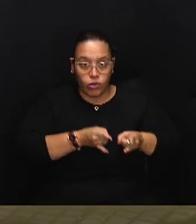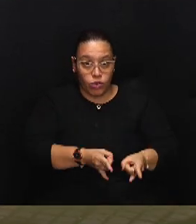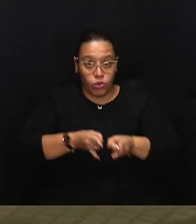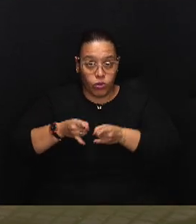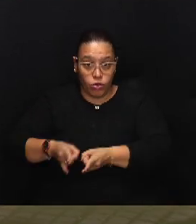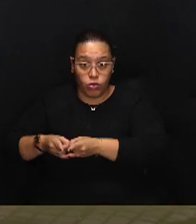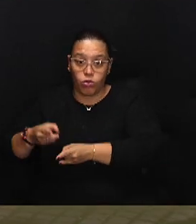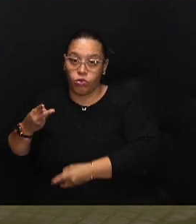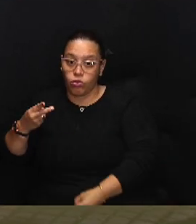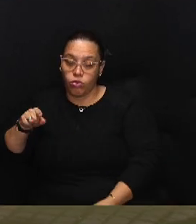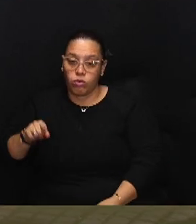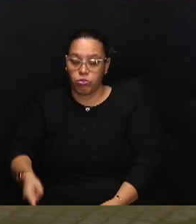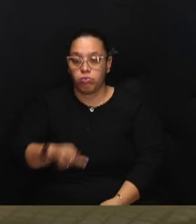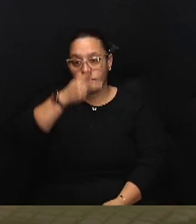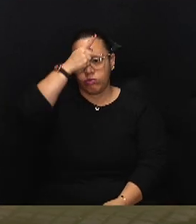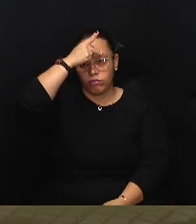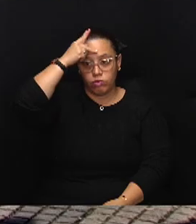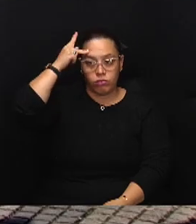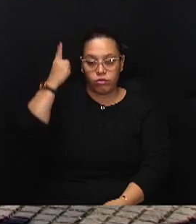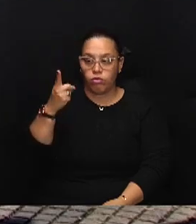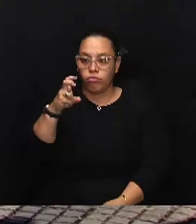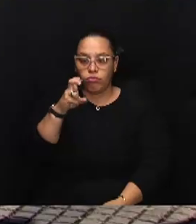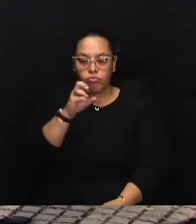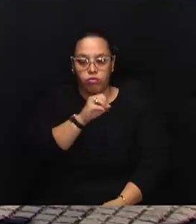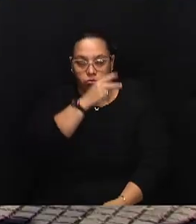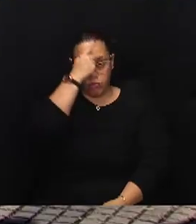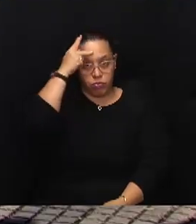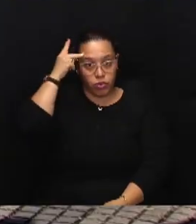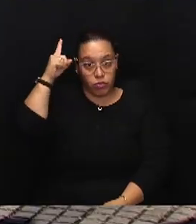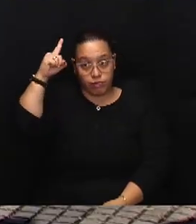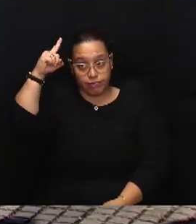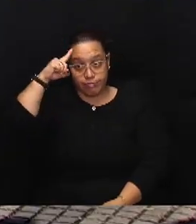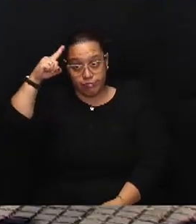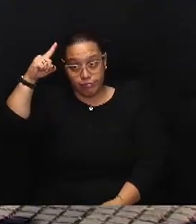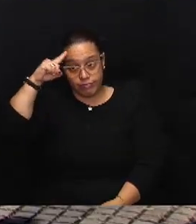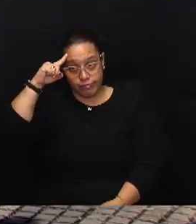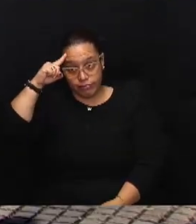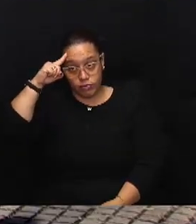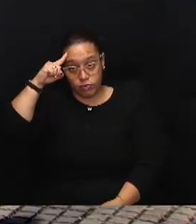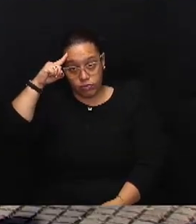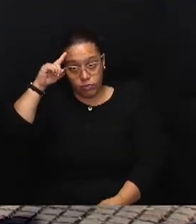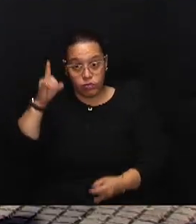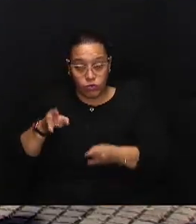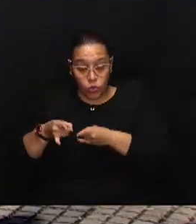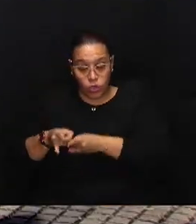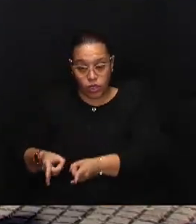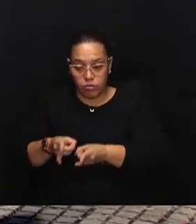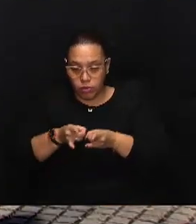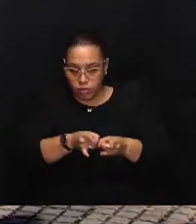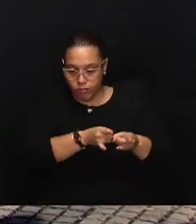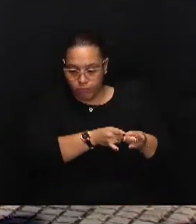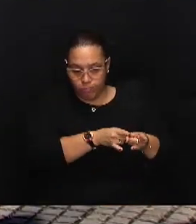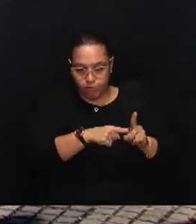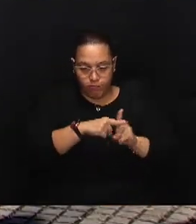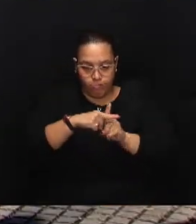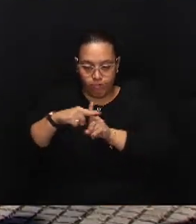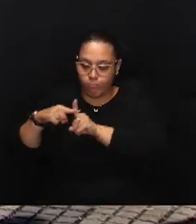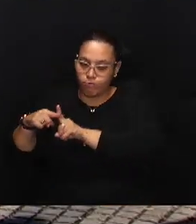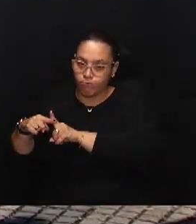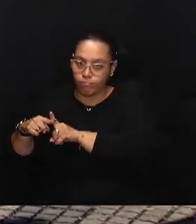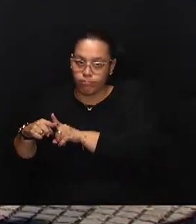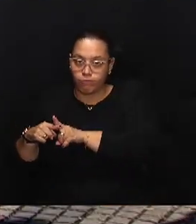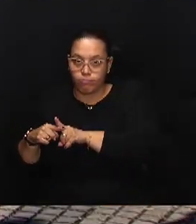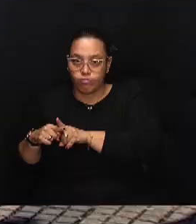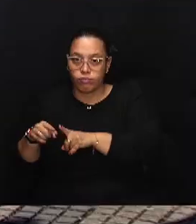2.000 pessoas por dia, 1.000 e poucas pessoas por dia. E se não fosse os cemitérios, se não fossem os cemitérios, se não fossem